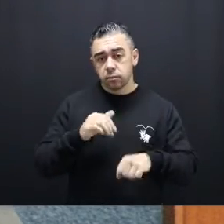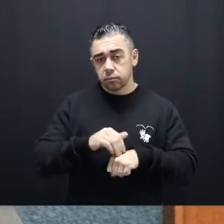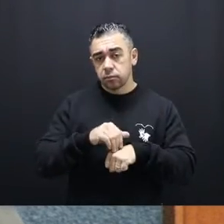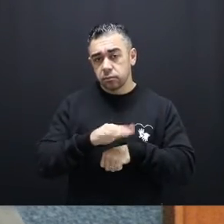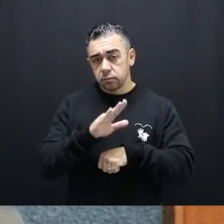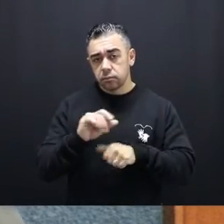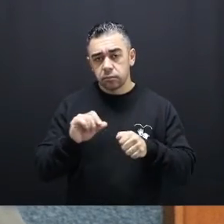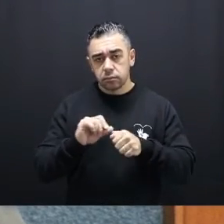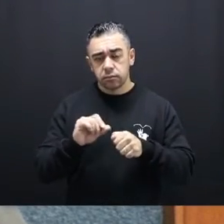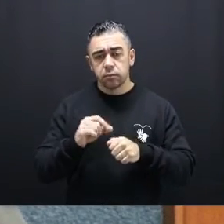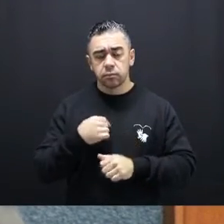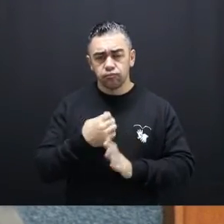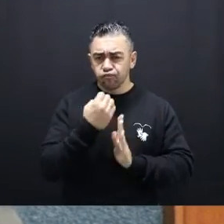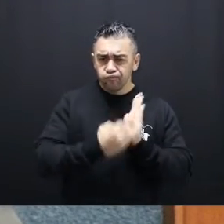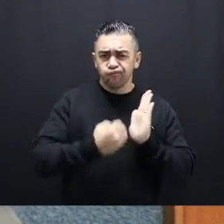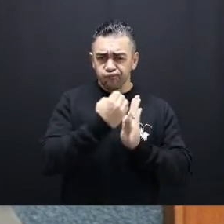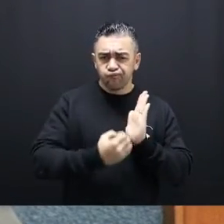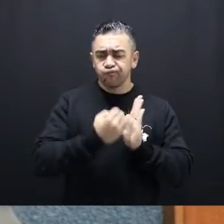fácil